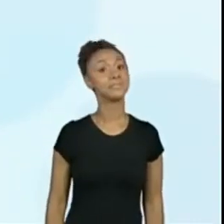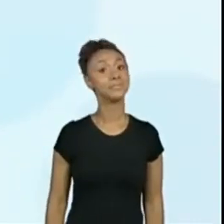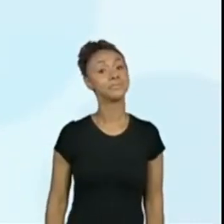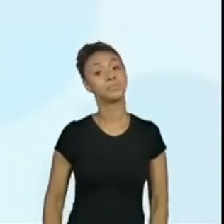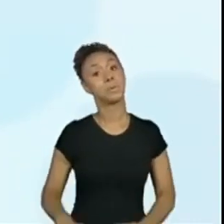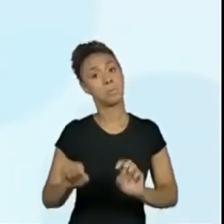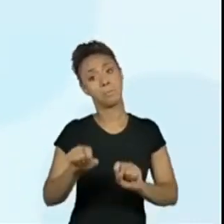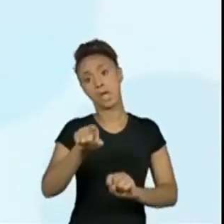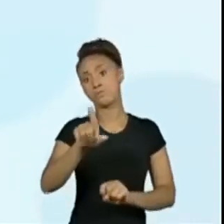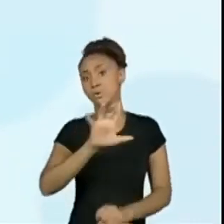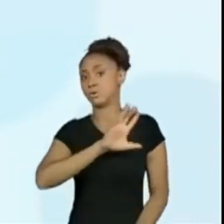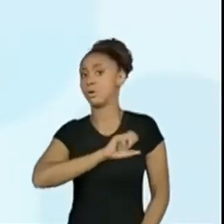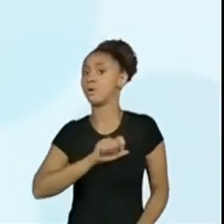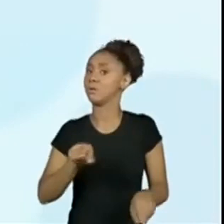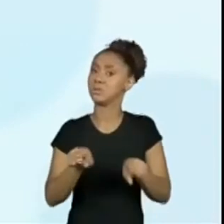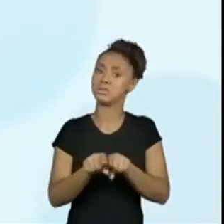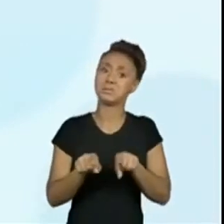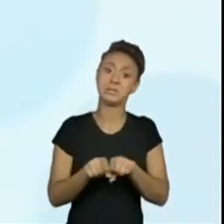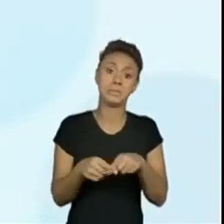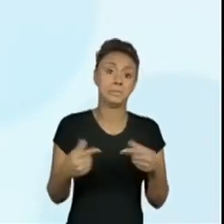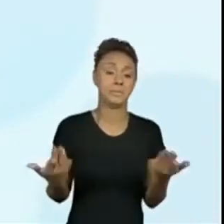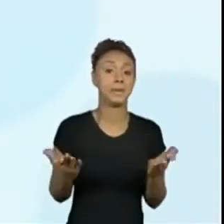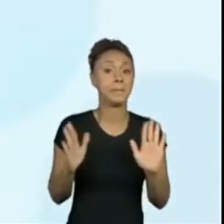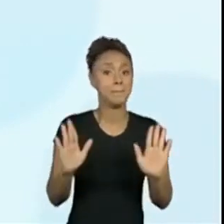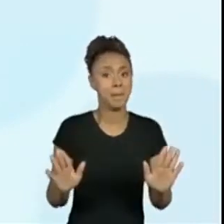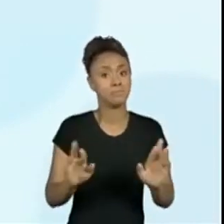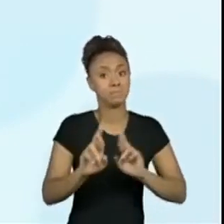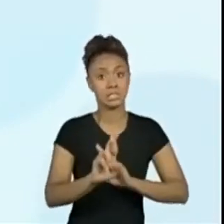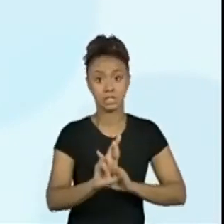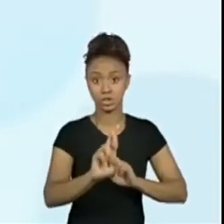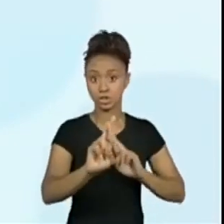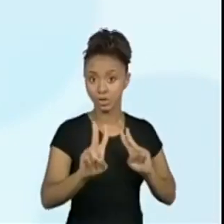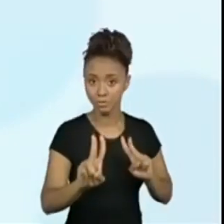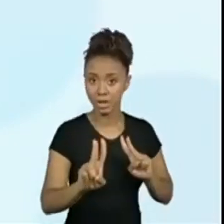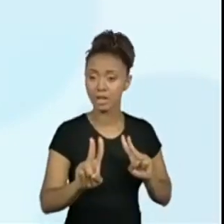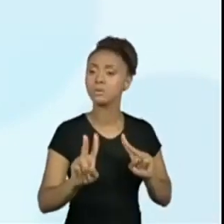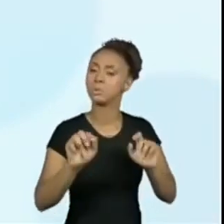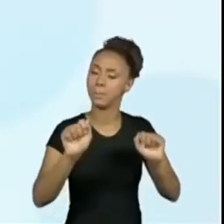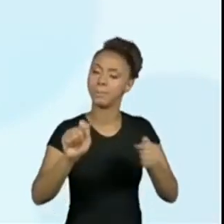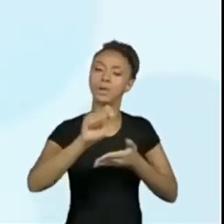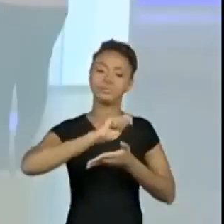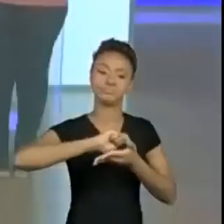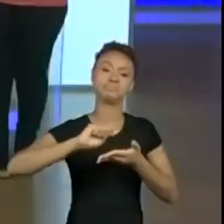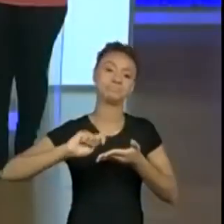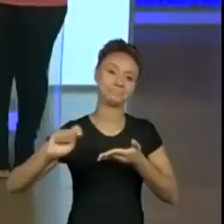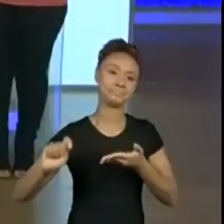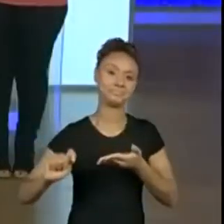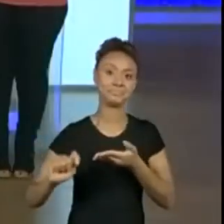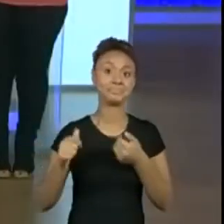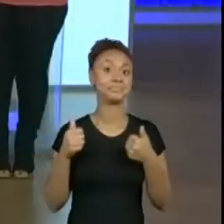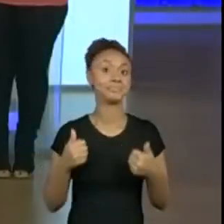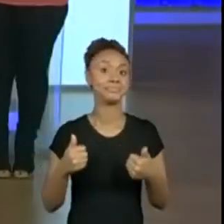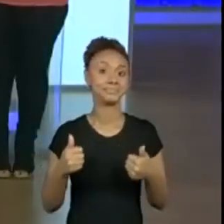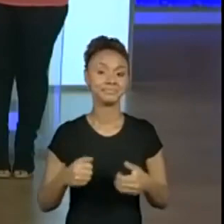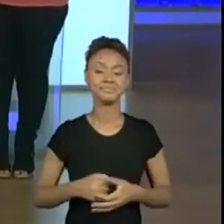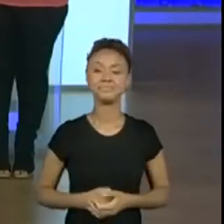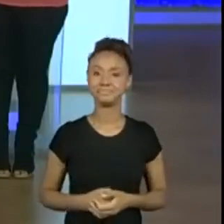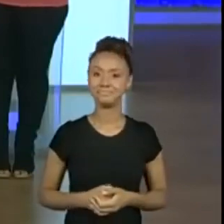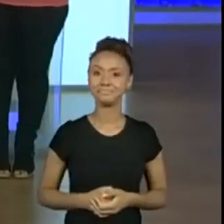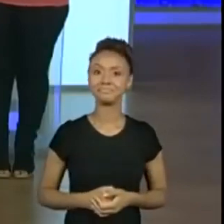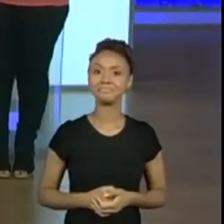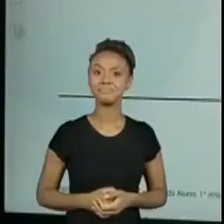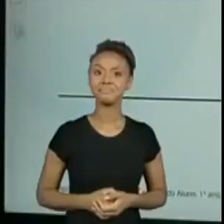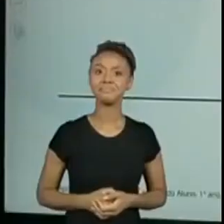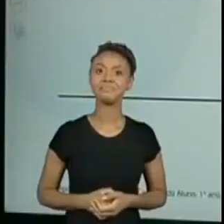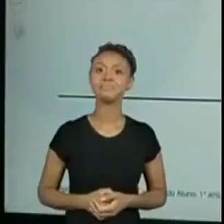ser sua atividade preferida. Mas você pode ser que você escolha a outra. Tudo bem? Professora Vivi,